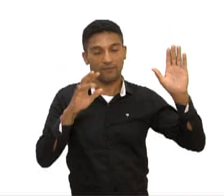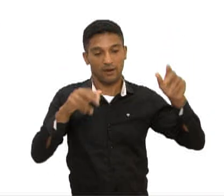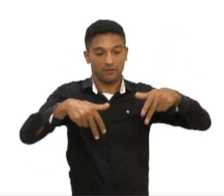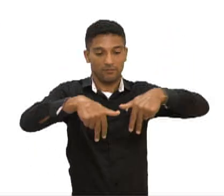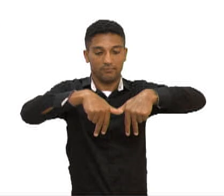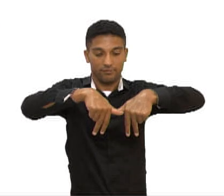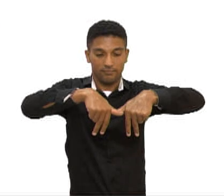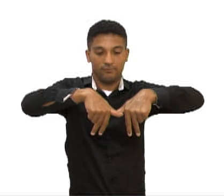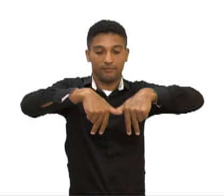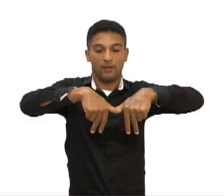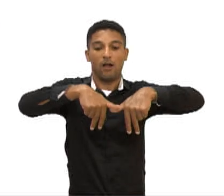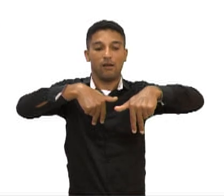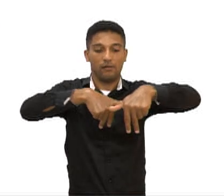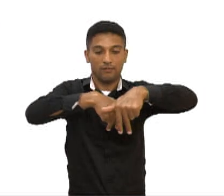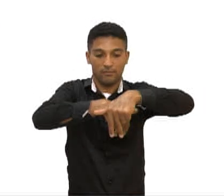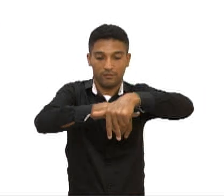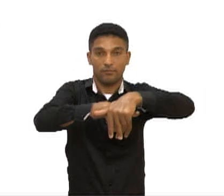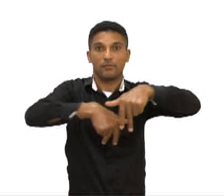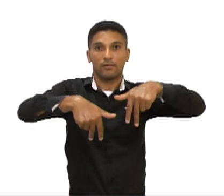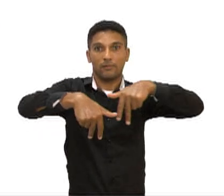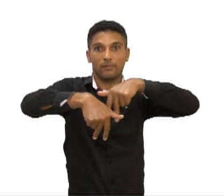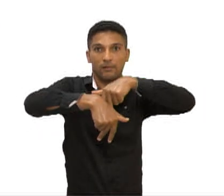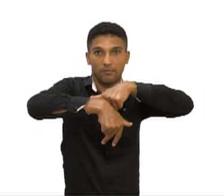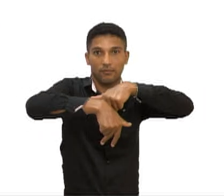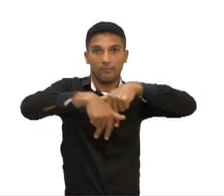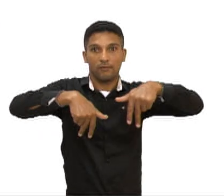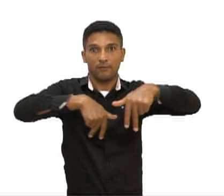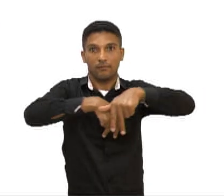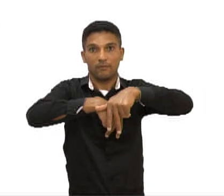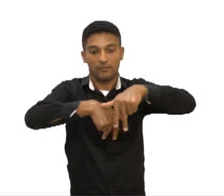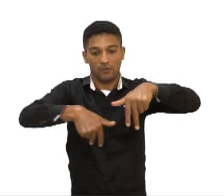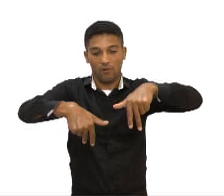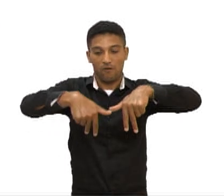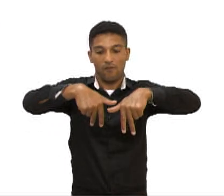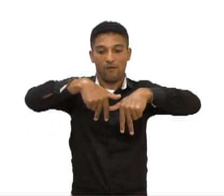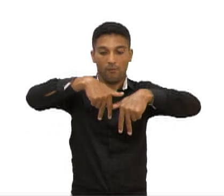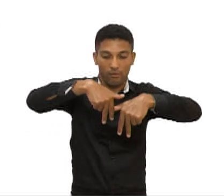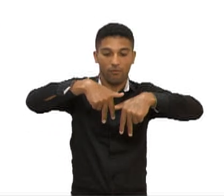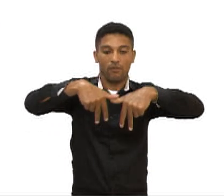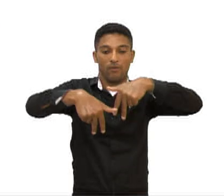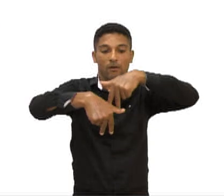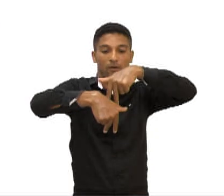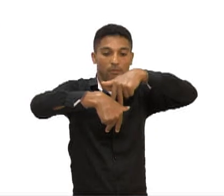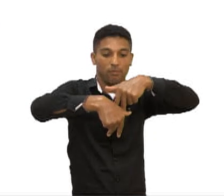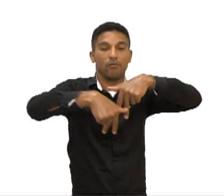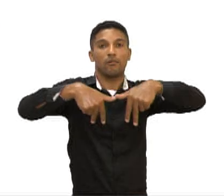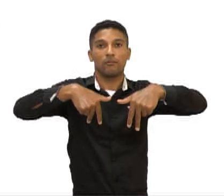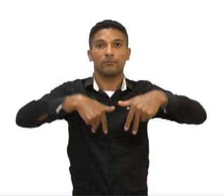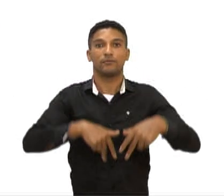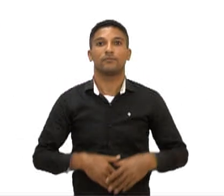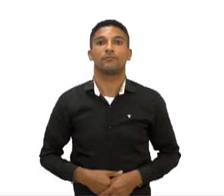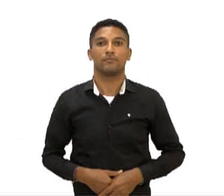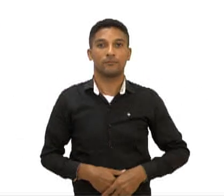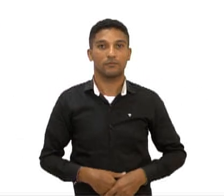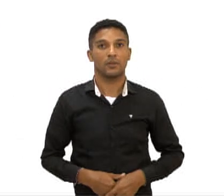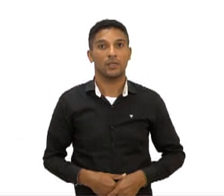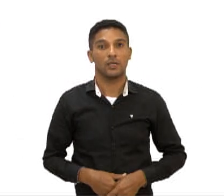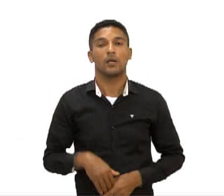possui o significado de referenciar a árvore, que após a época de inverno anunciava o prenúncio